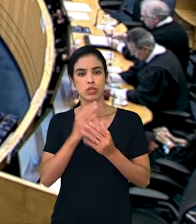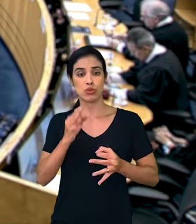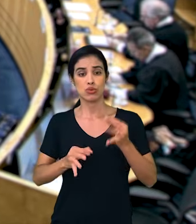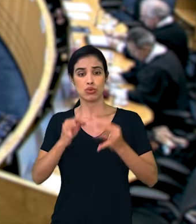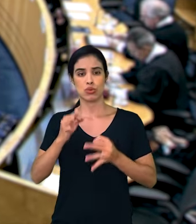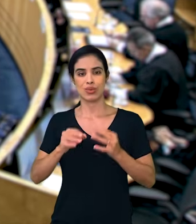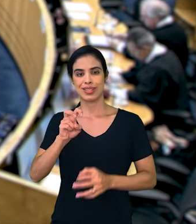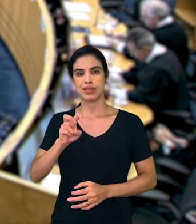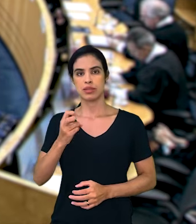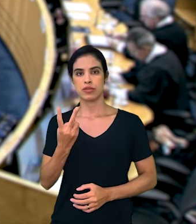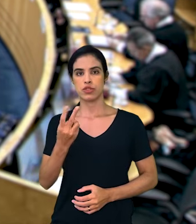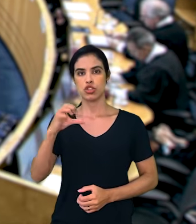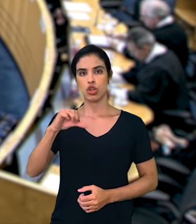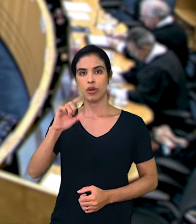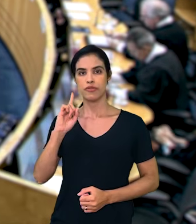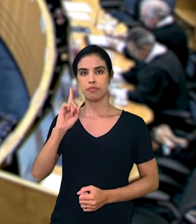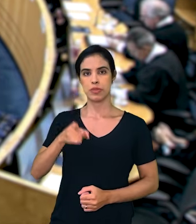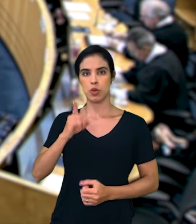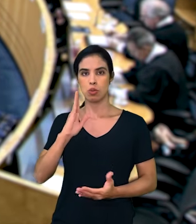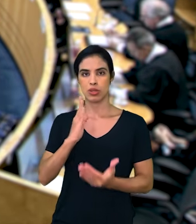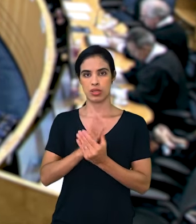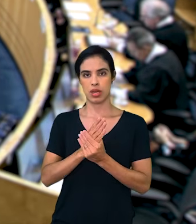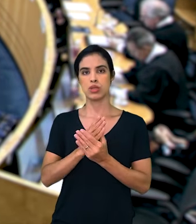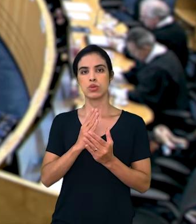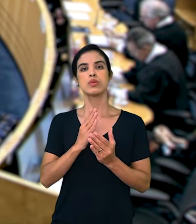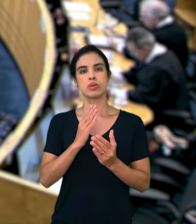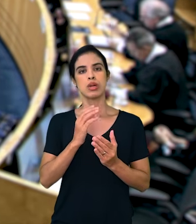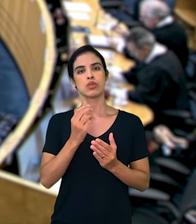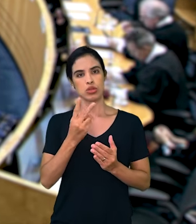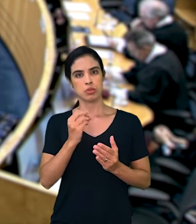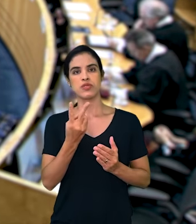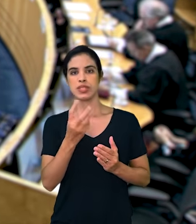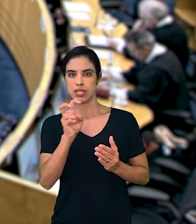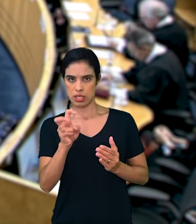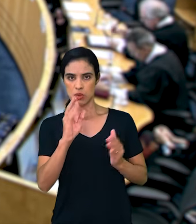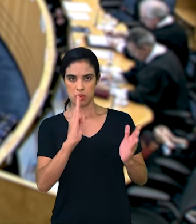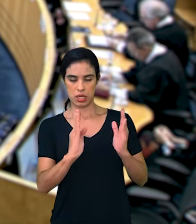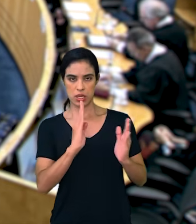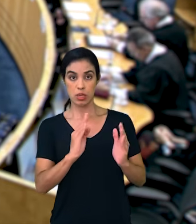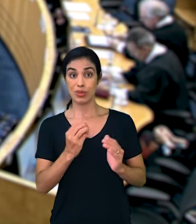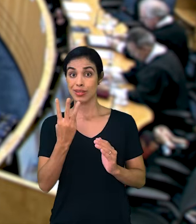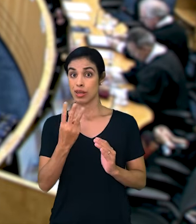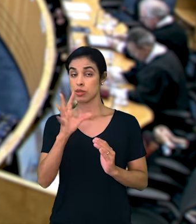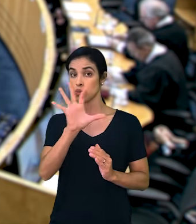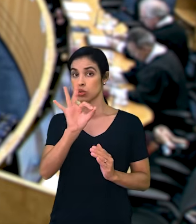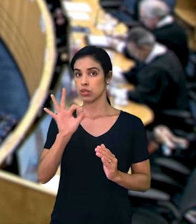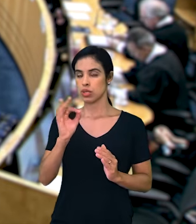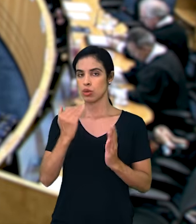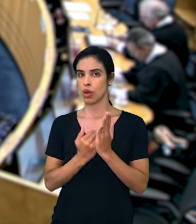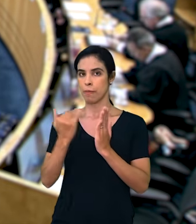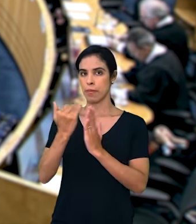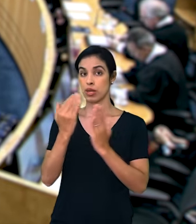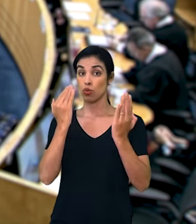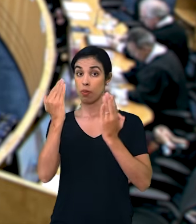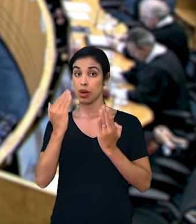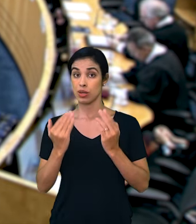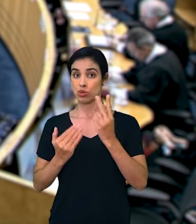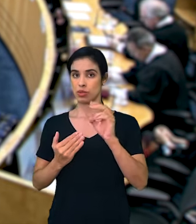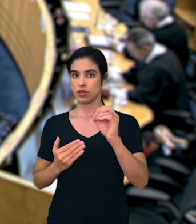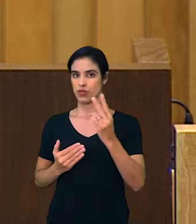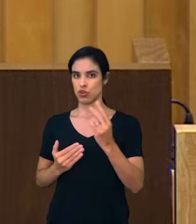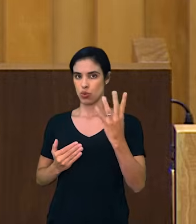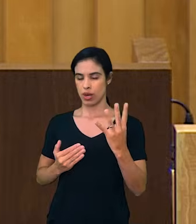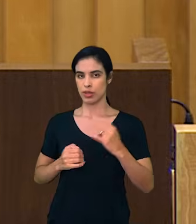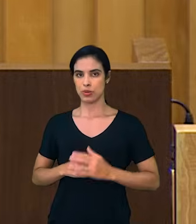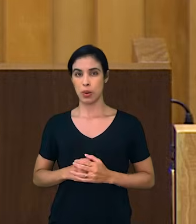Foram julgados 529 mil processos em 2025, 3% a mais se comparado a